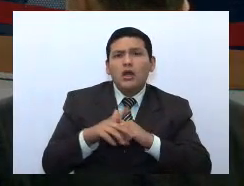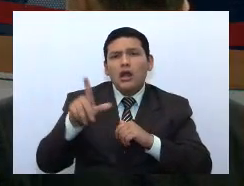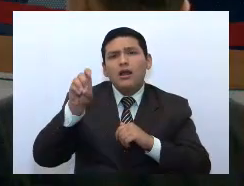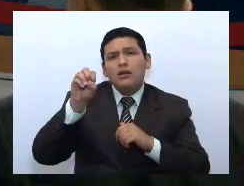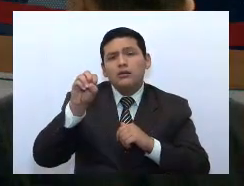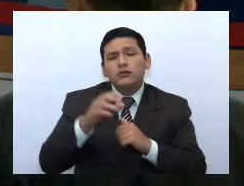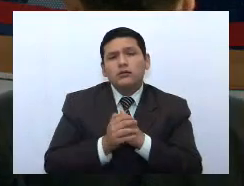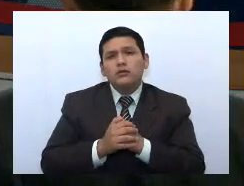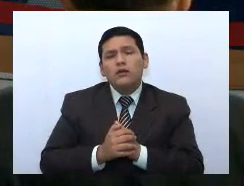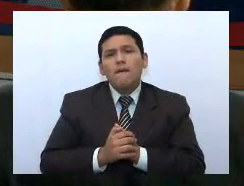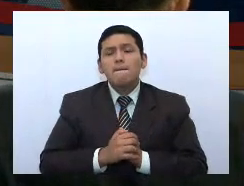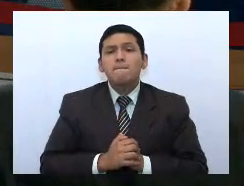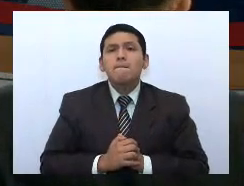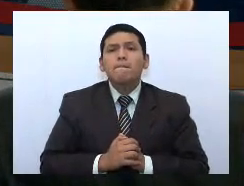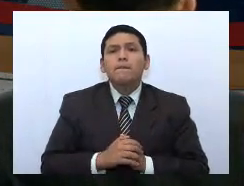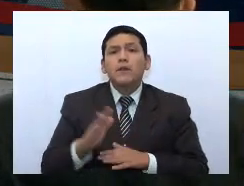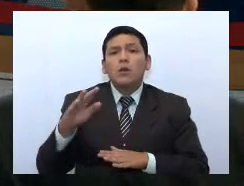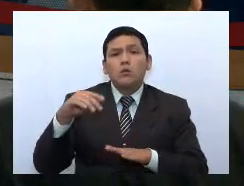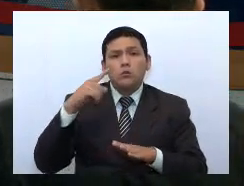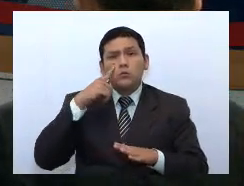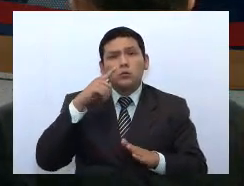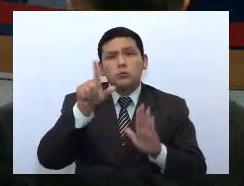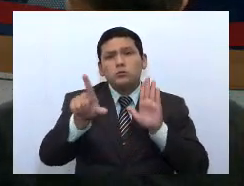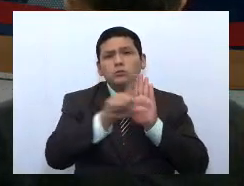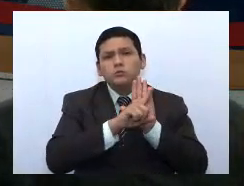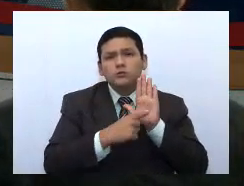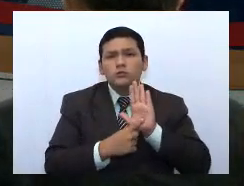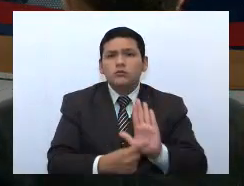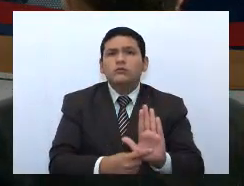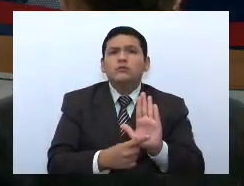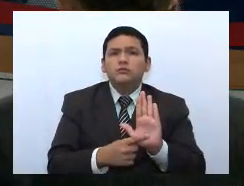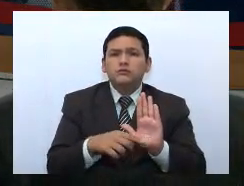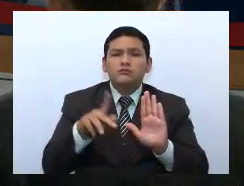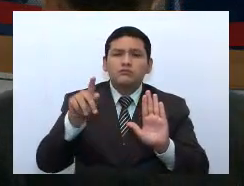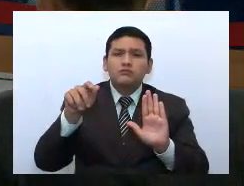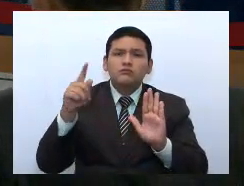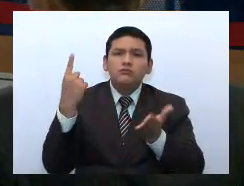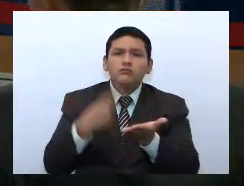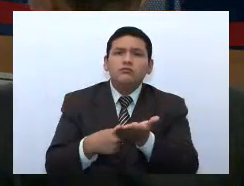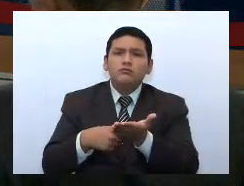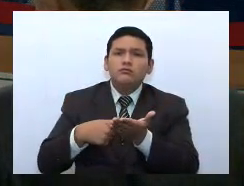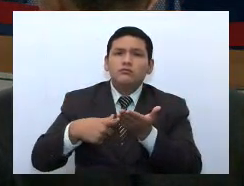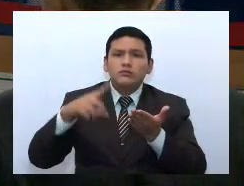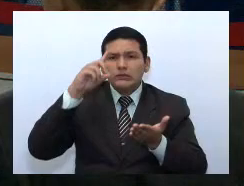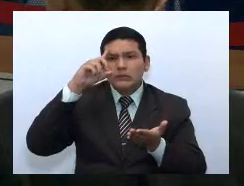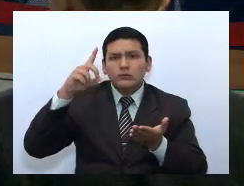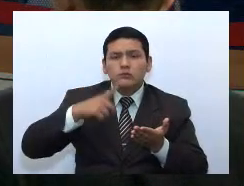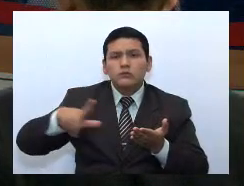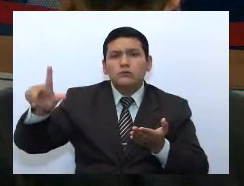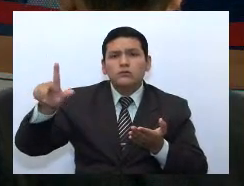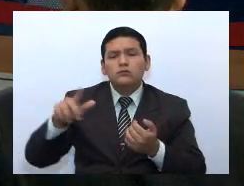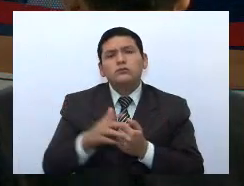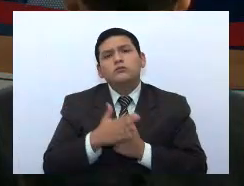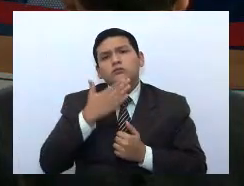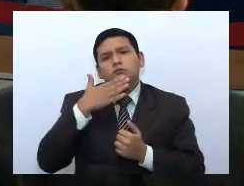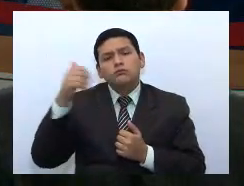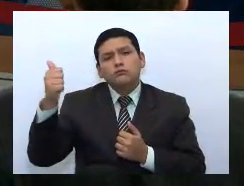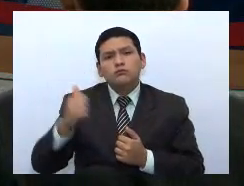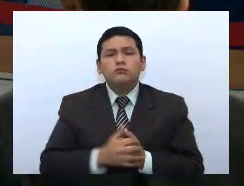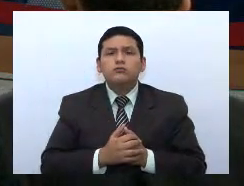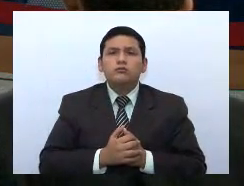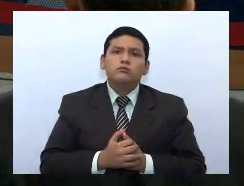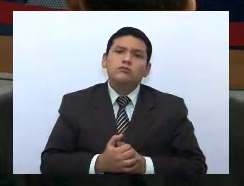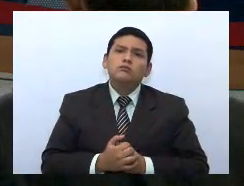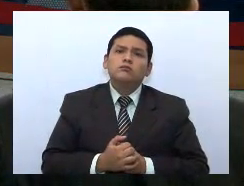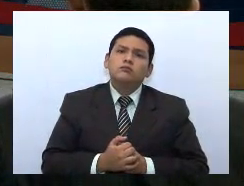na falta do secretário ou adjunto, fica prejudicado e foi remarcado outras datas. Então, eu gostaria também que fosse